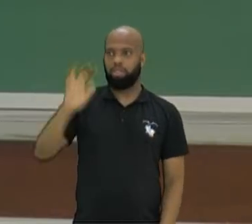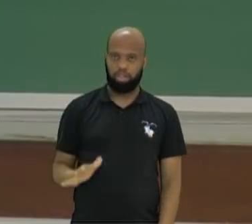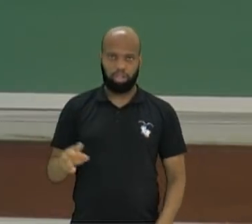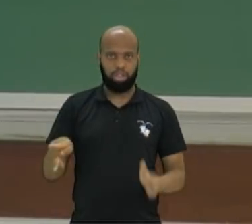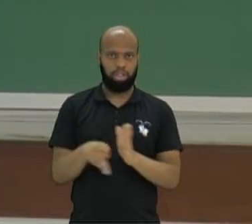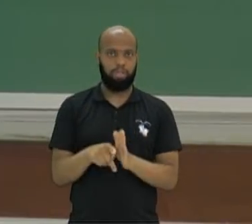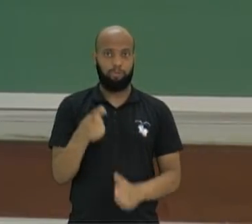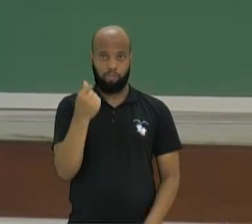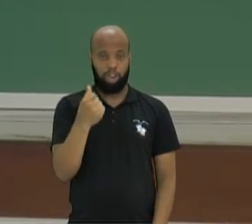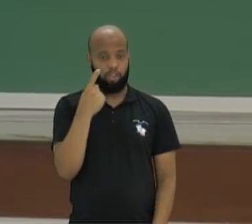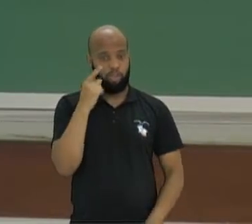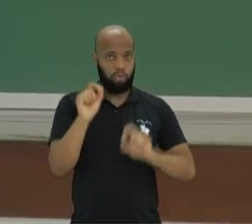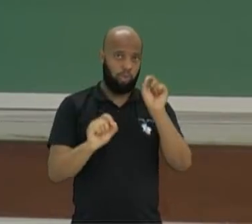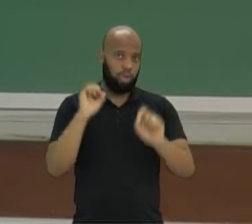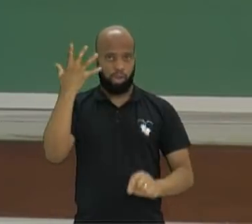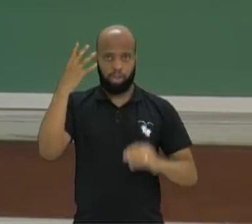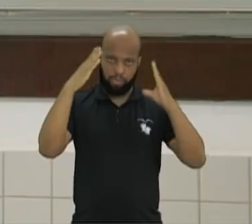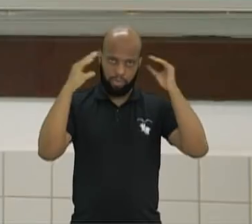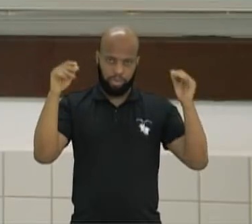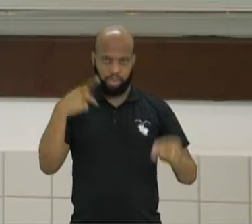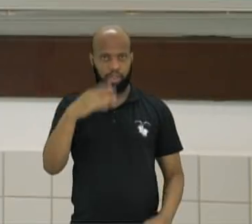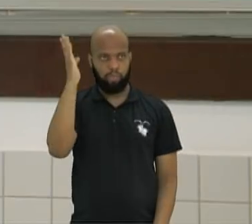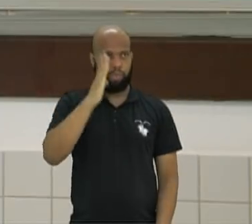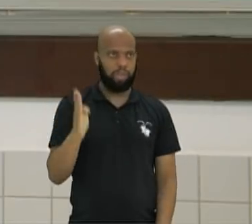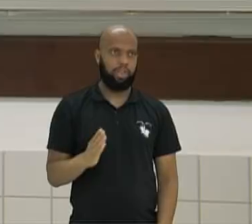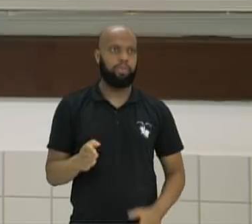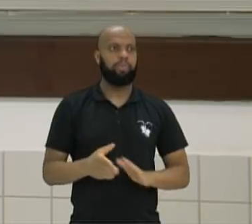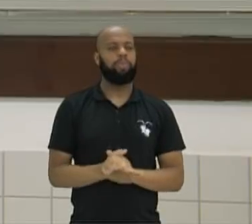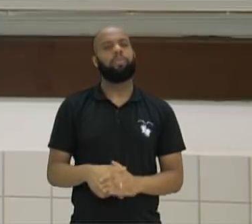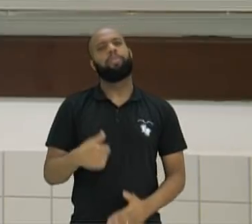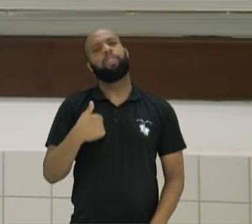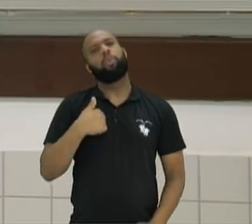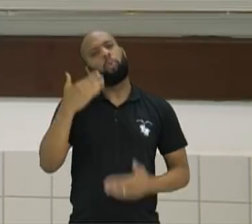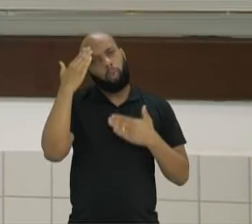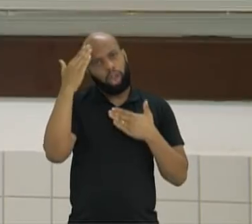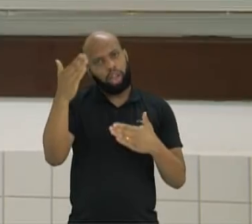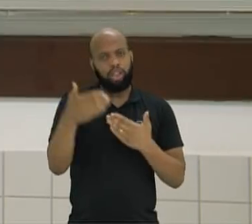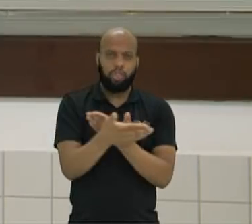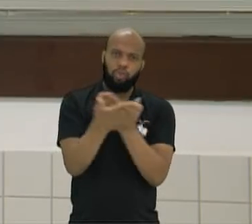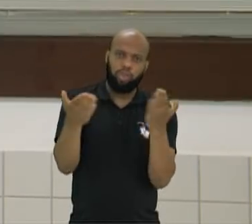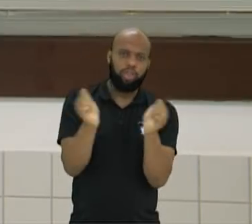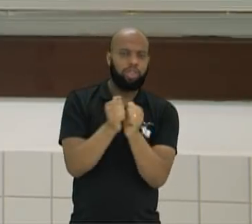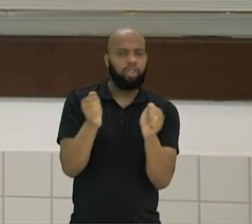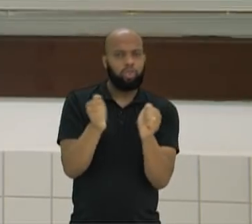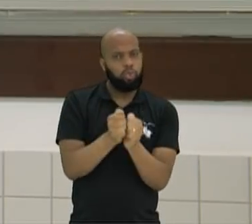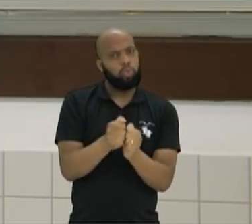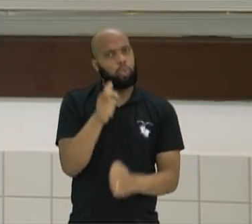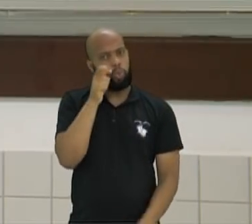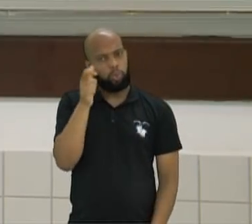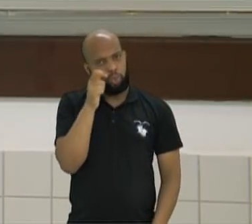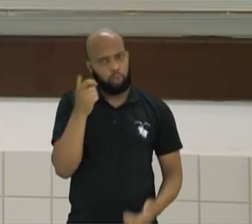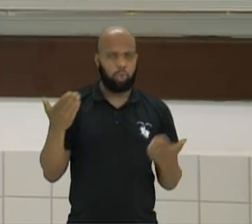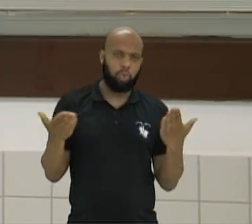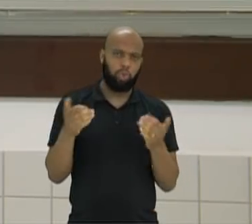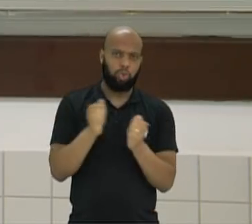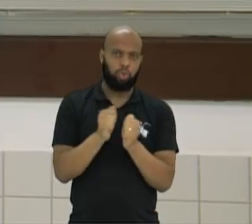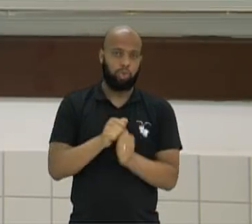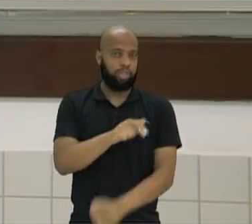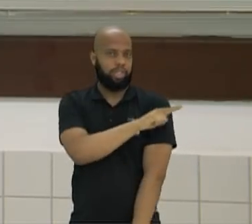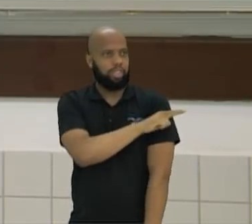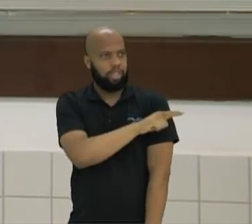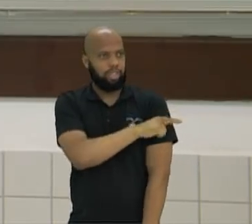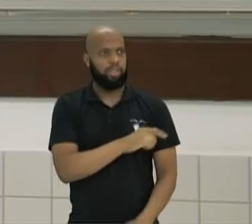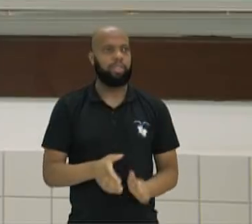impactos da presença holandesa no Brasil. Só, não tem outras palavras, só agradecimento a todos vocês que estiveram junto comigo aí, galerinha do 7º